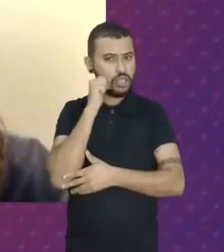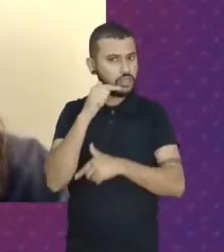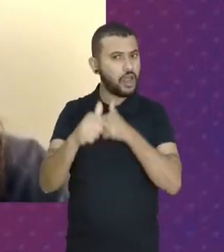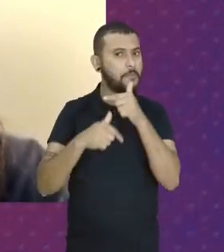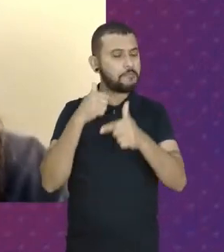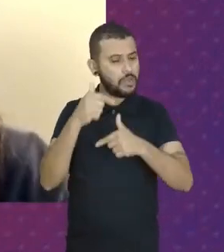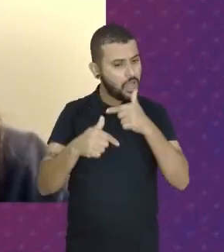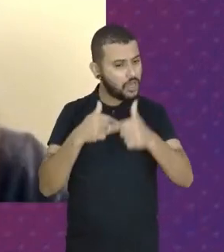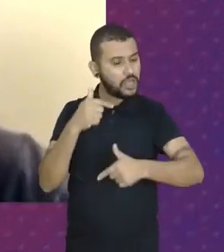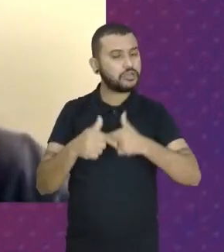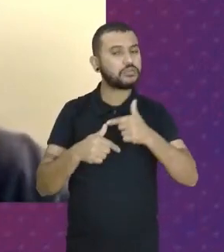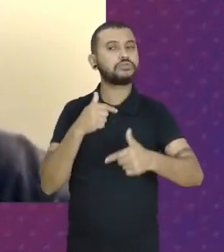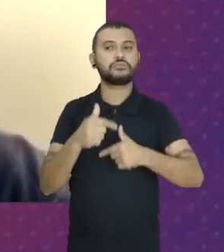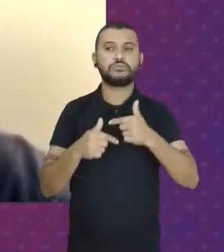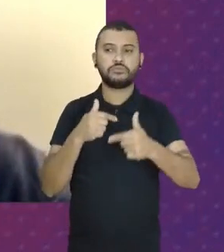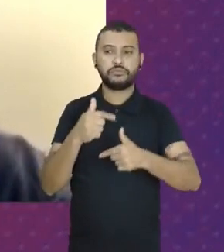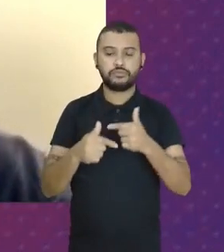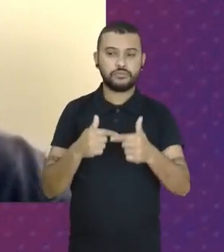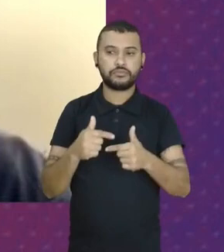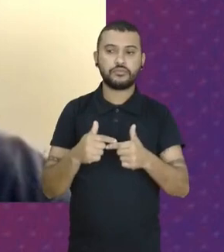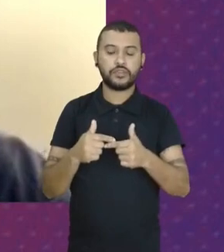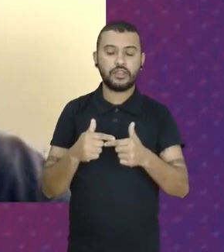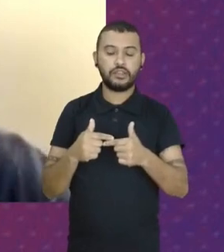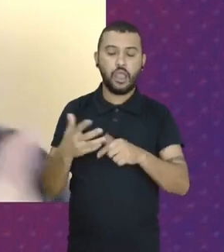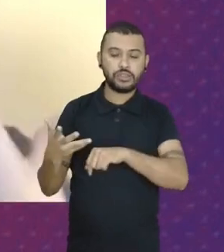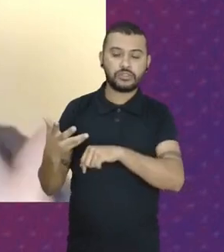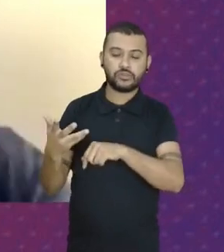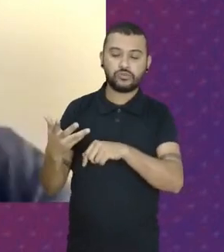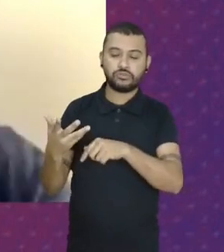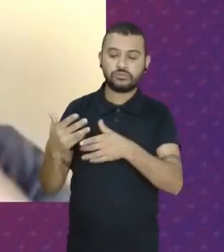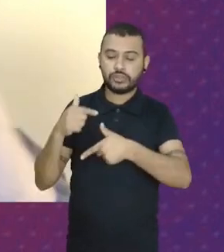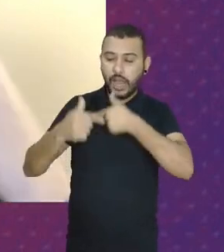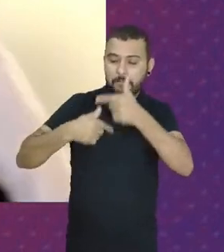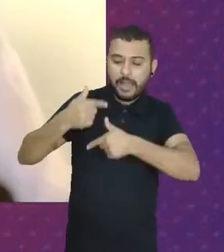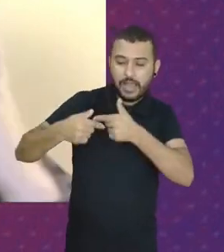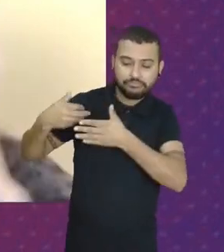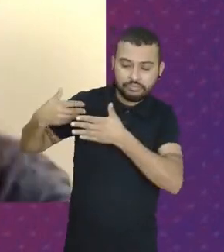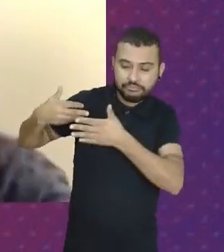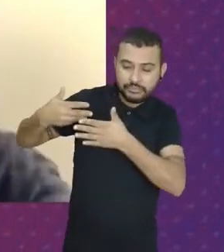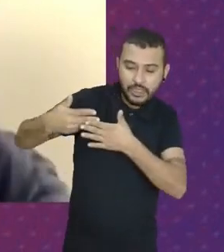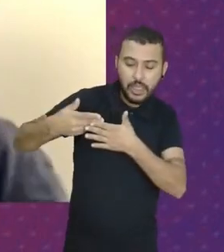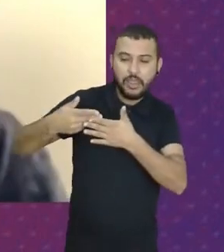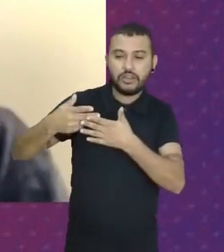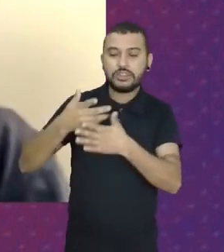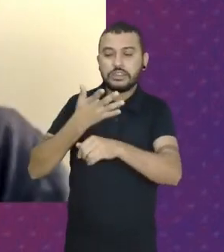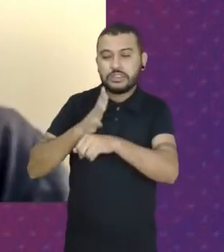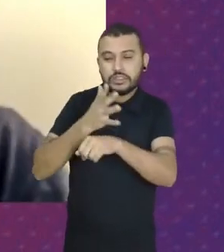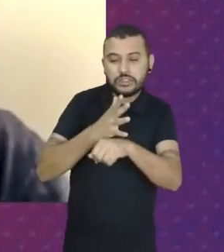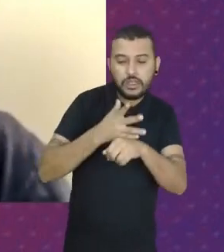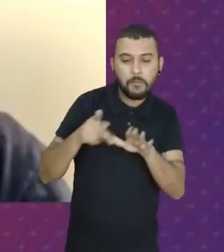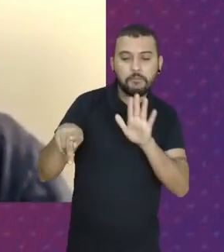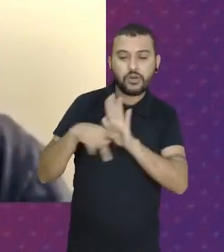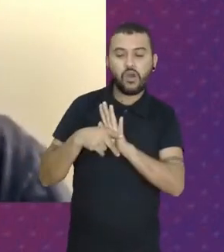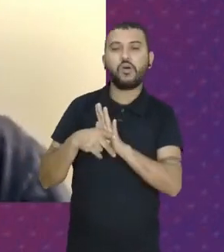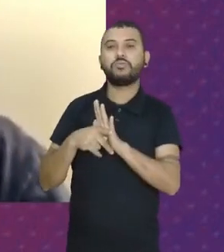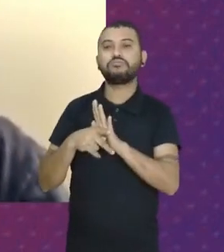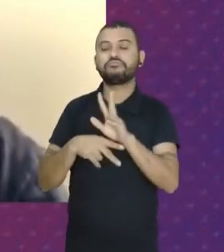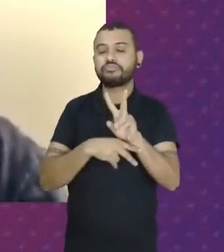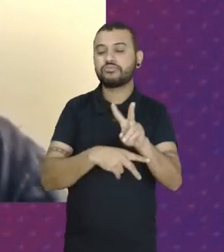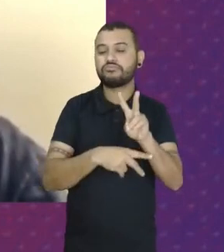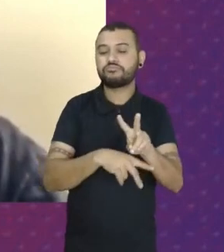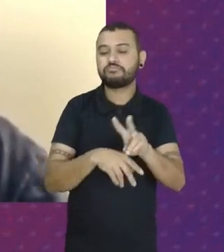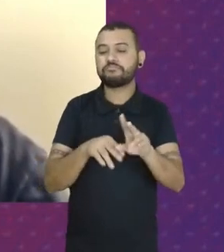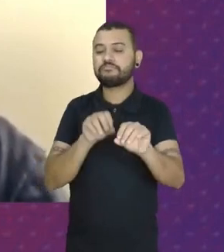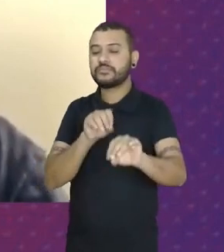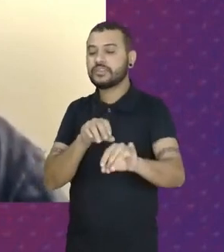e qualificou as práticas, né? Sistematizou, inclusive, as práticas de cuidado e